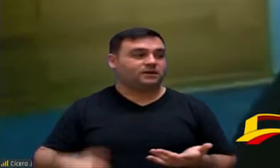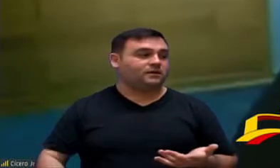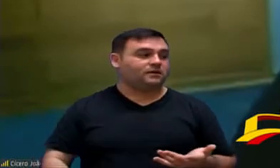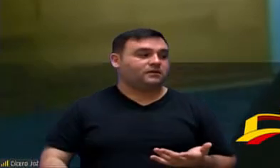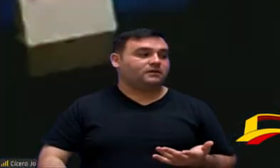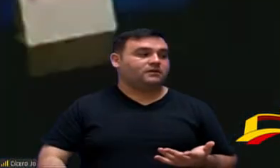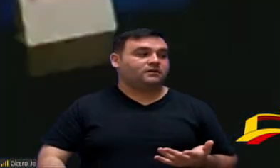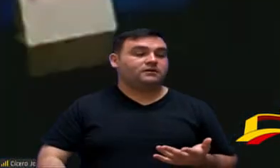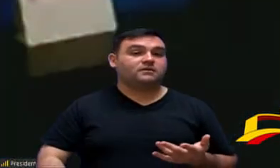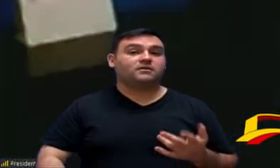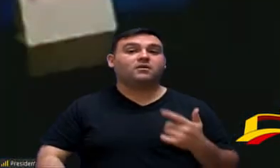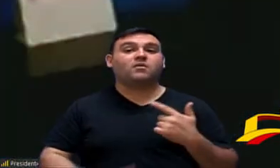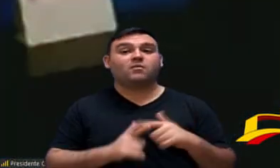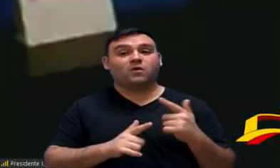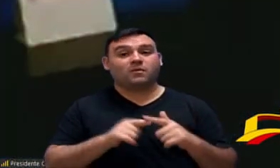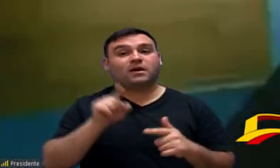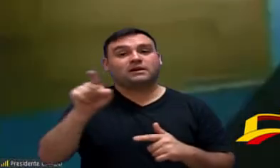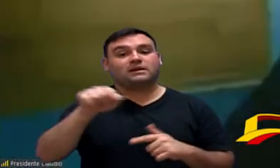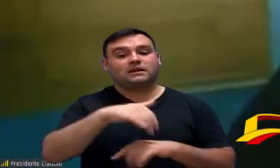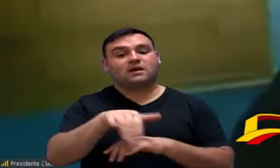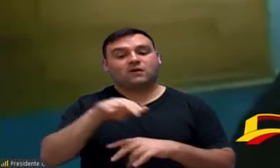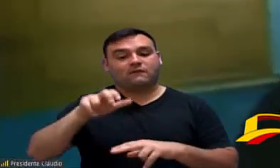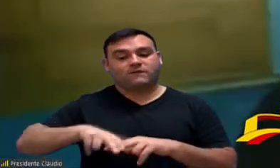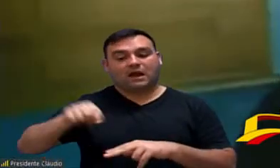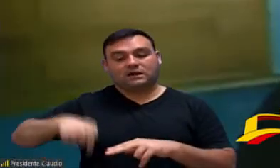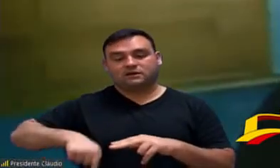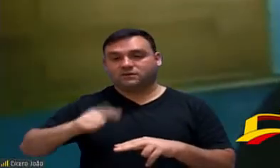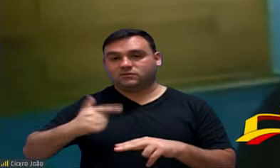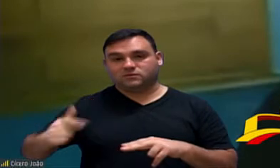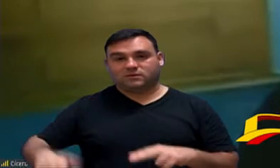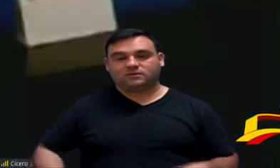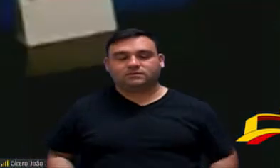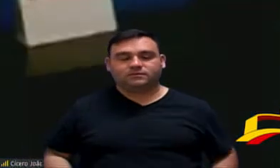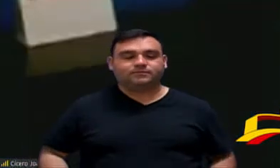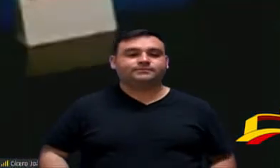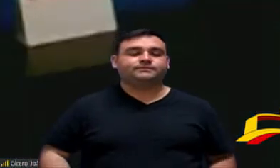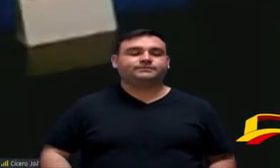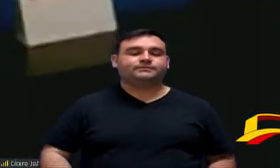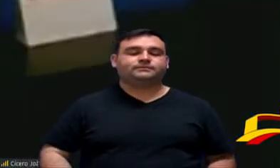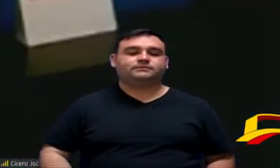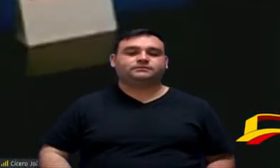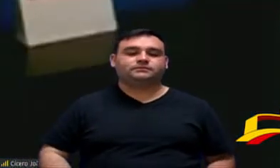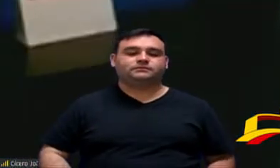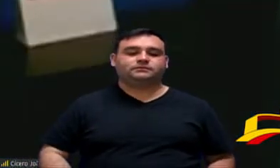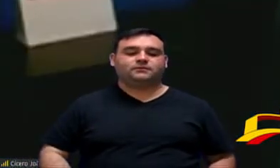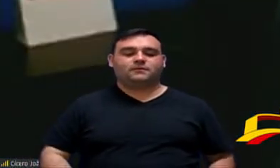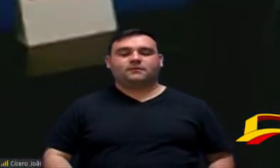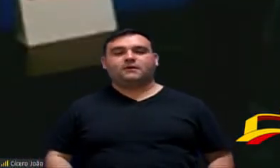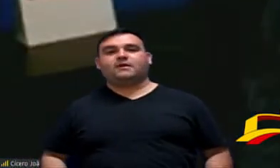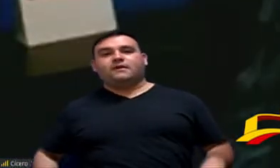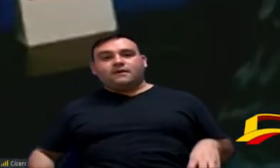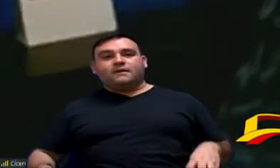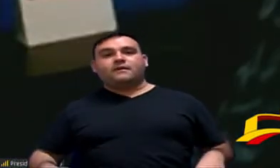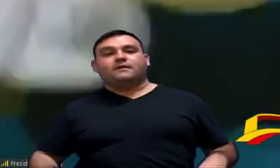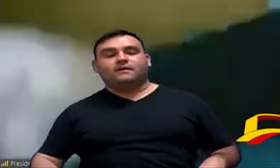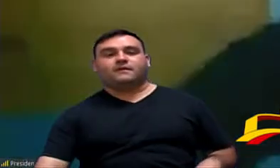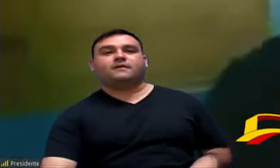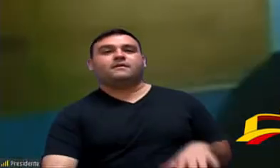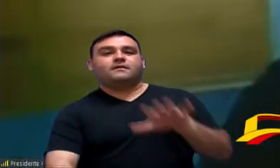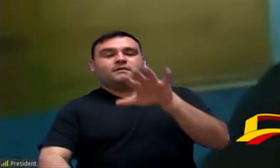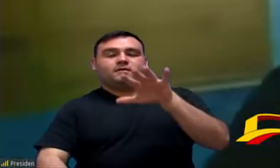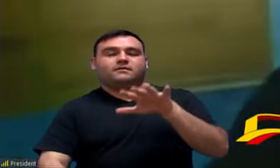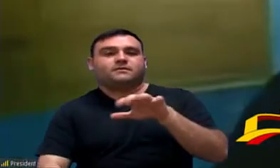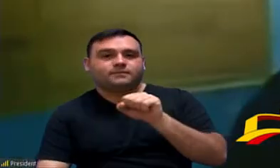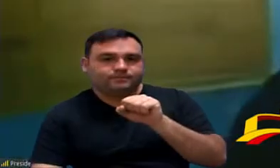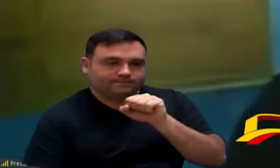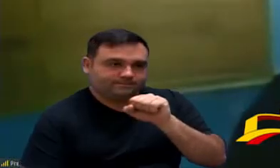Tem muito, não, porque o problema está na rua. Eu quero dizer para a excelência. Para atender ele aqui. Me desculpe, presidente. Eu fui eleito para. Nós temos eles um